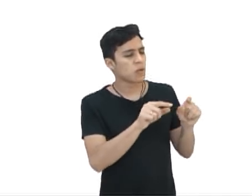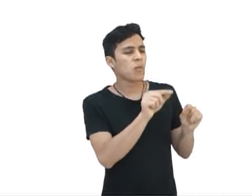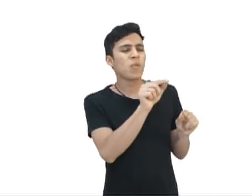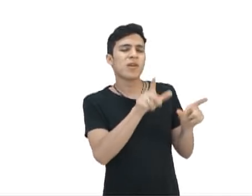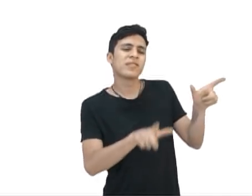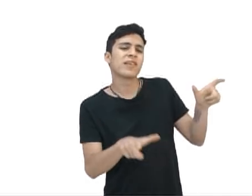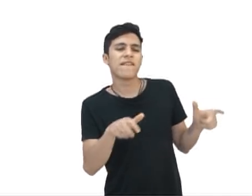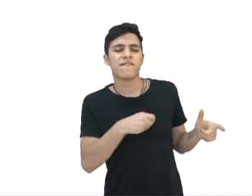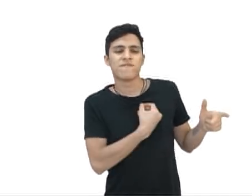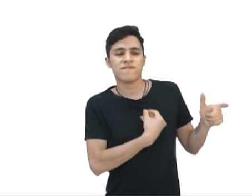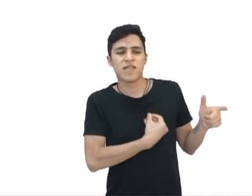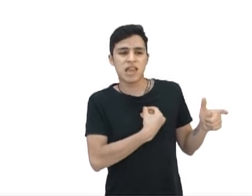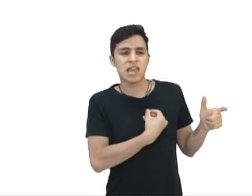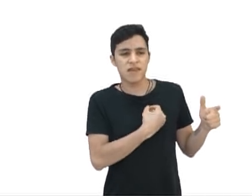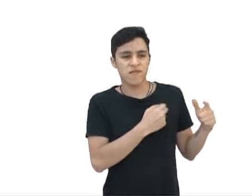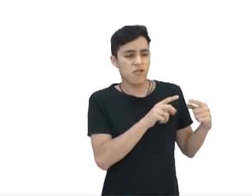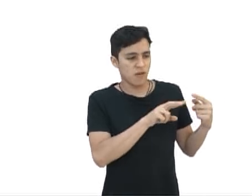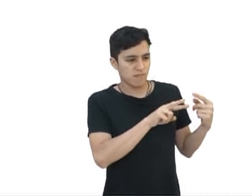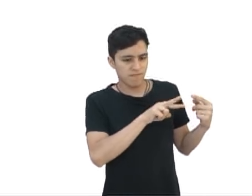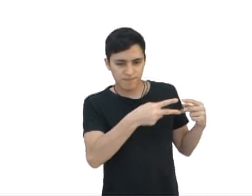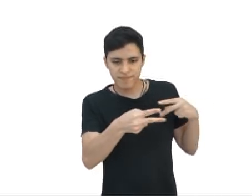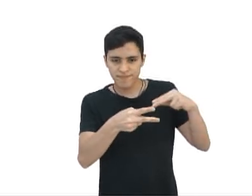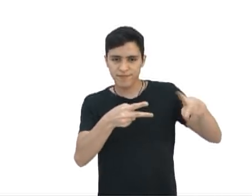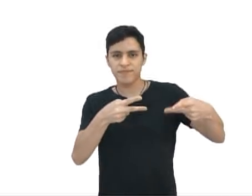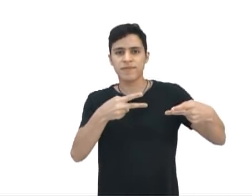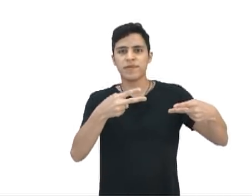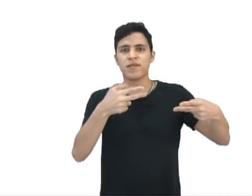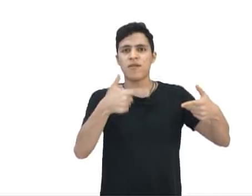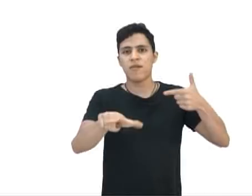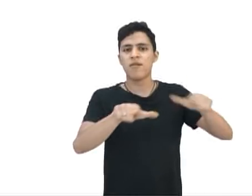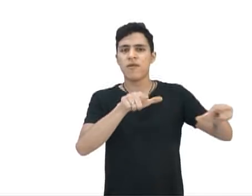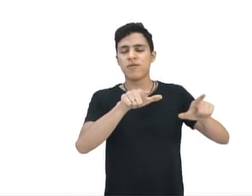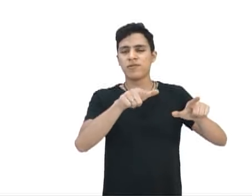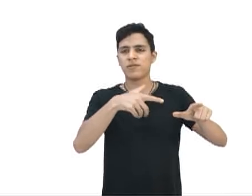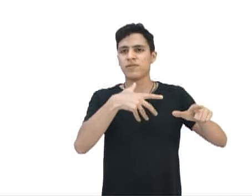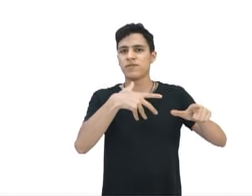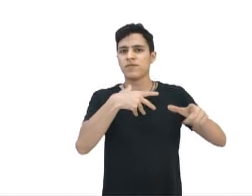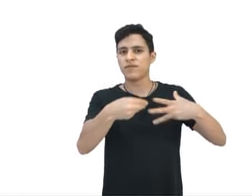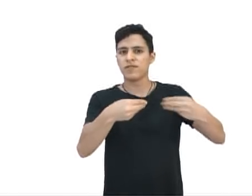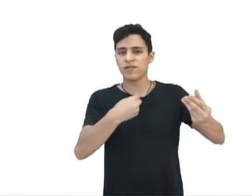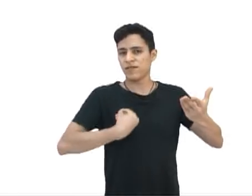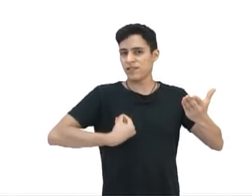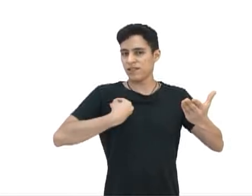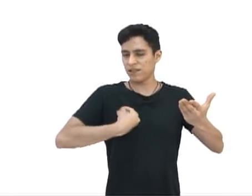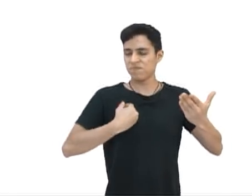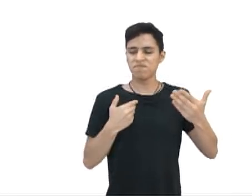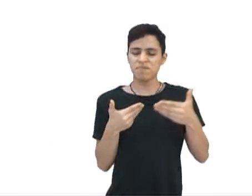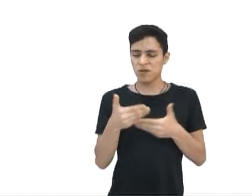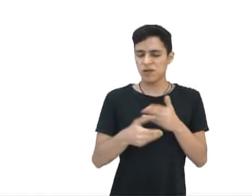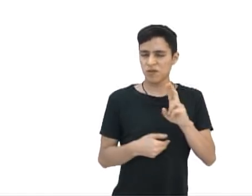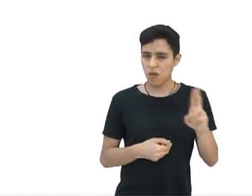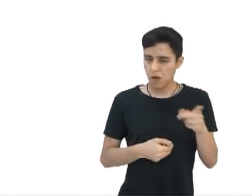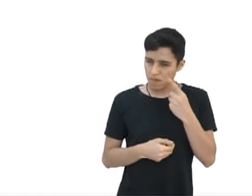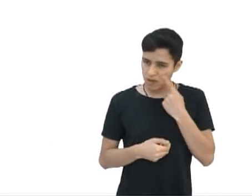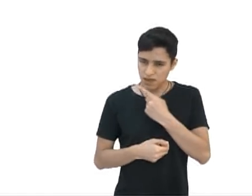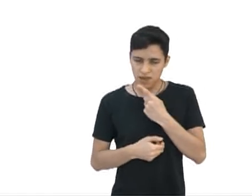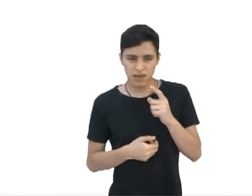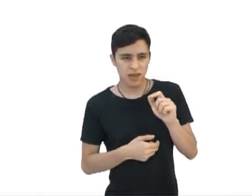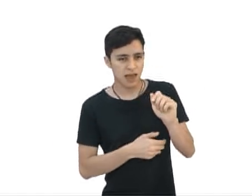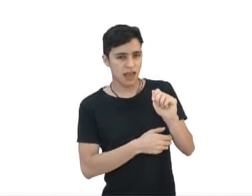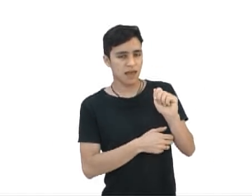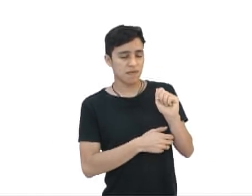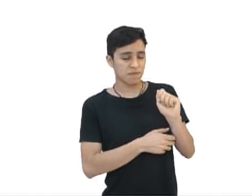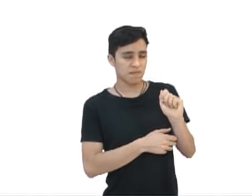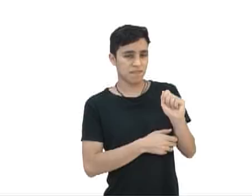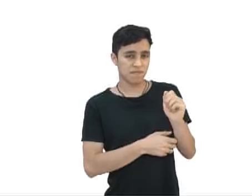dão origem a outros seres vivos. Como que a gente chama esse processo? Na opção A,